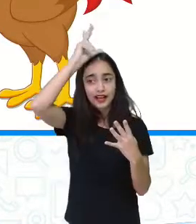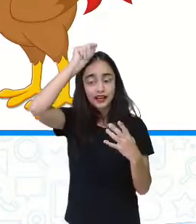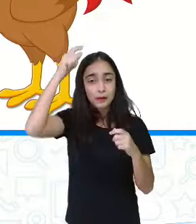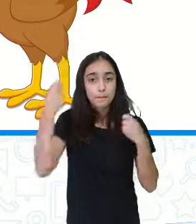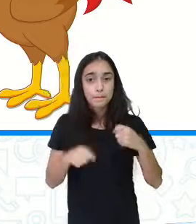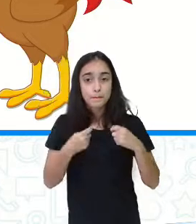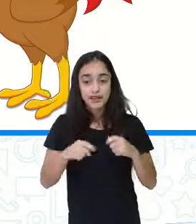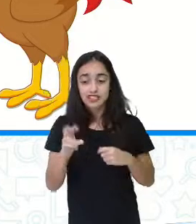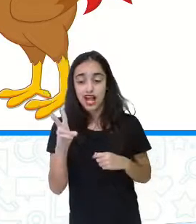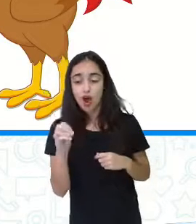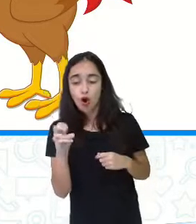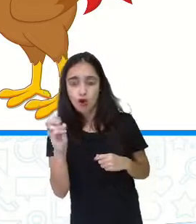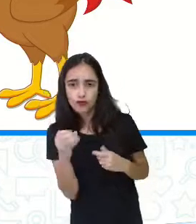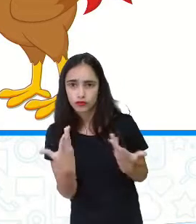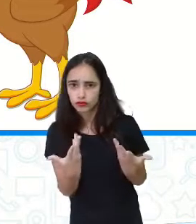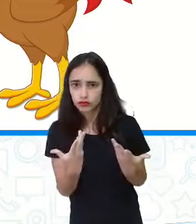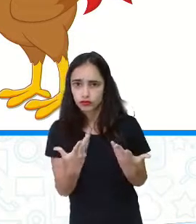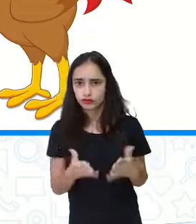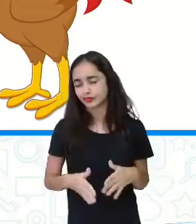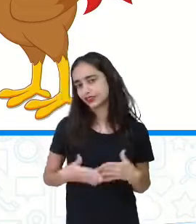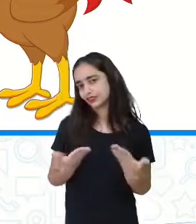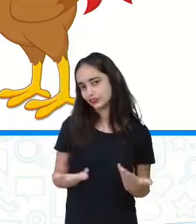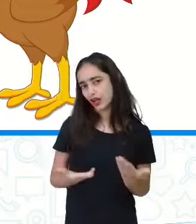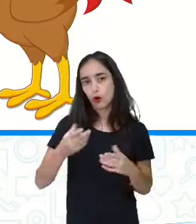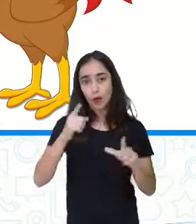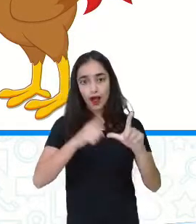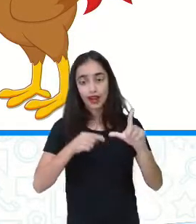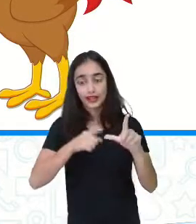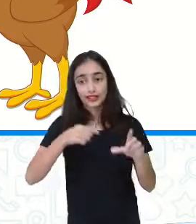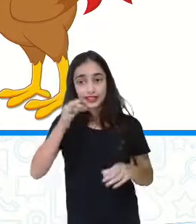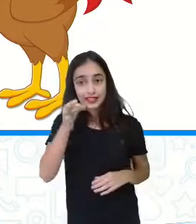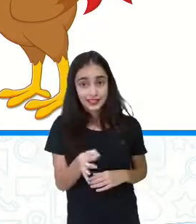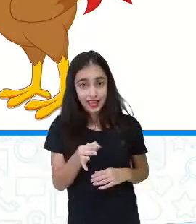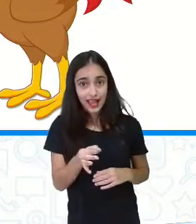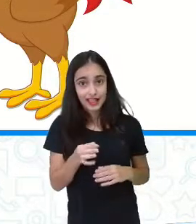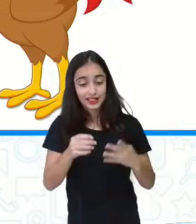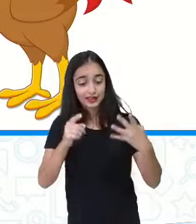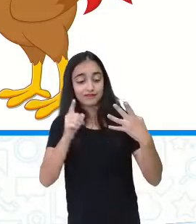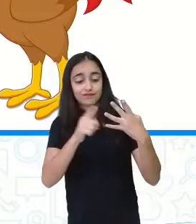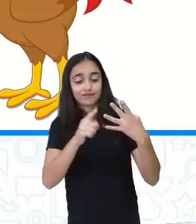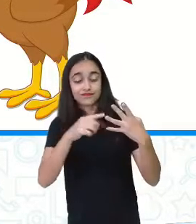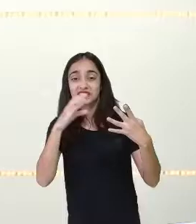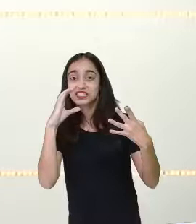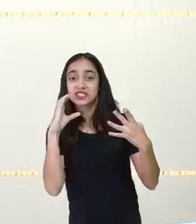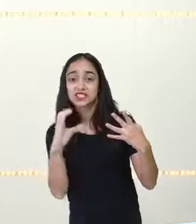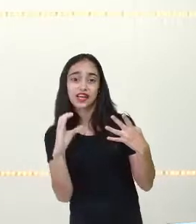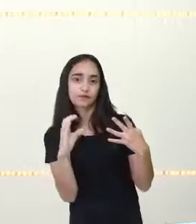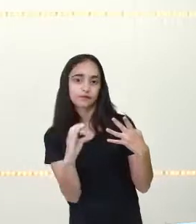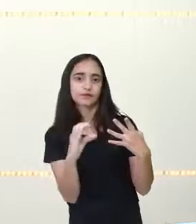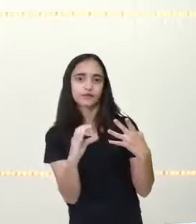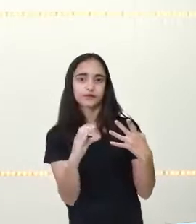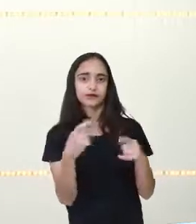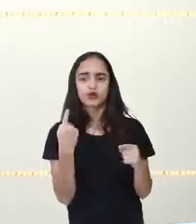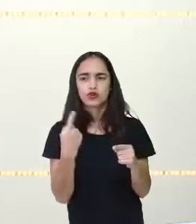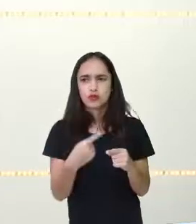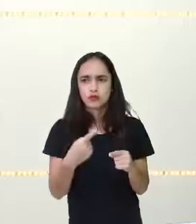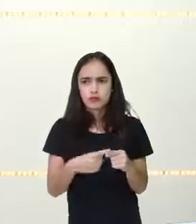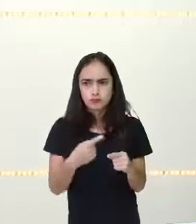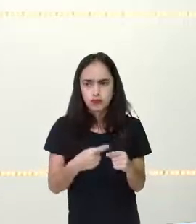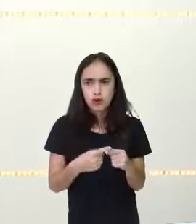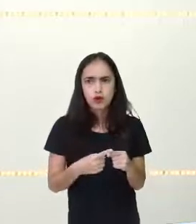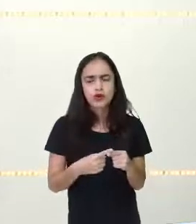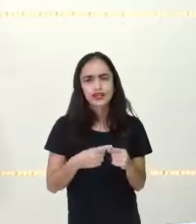responde então está aí letra c de casa o Galo Canta porque seu instinto lhe diz que ele deve